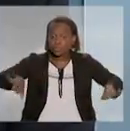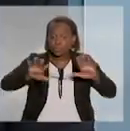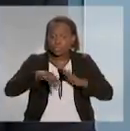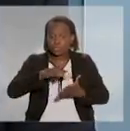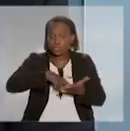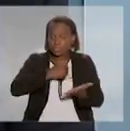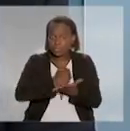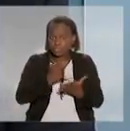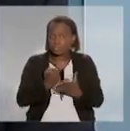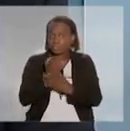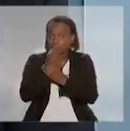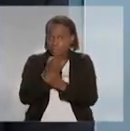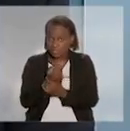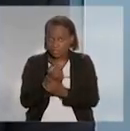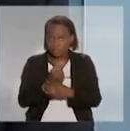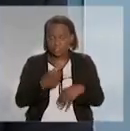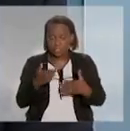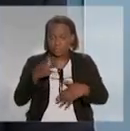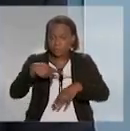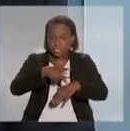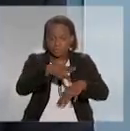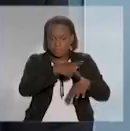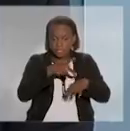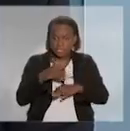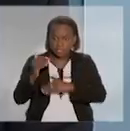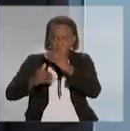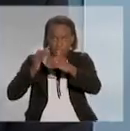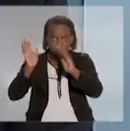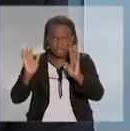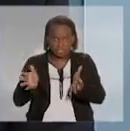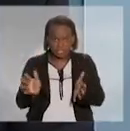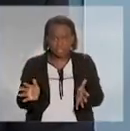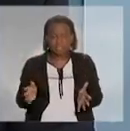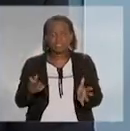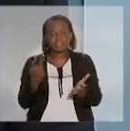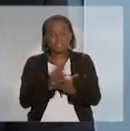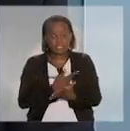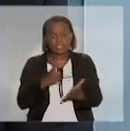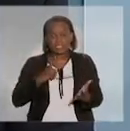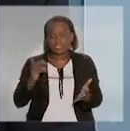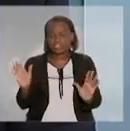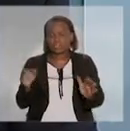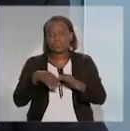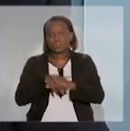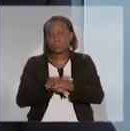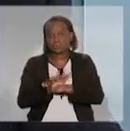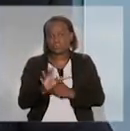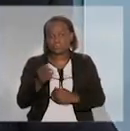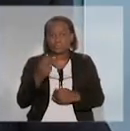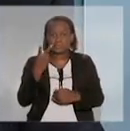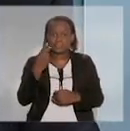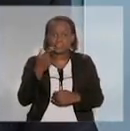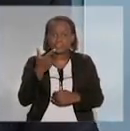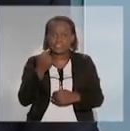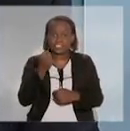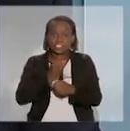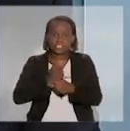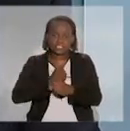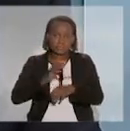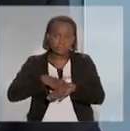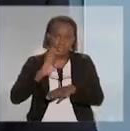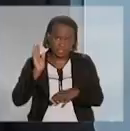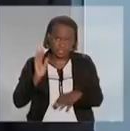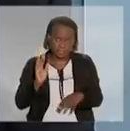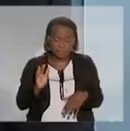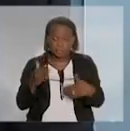Europa. Então, no plano dos países desenvolvidos, é algo que já acontece aí há mais de 2 décadas,